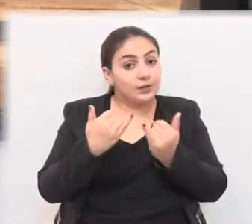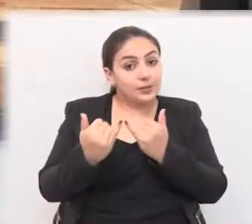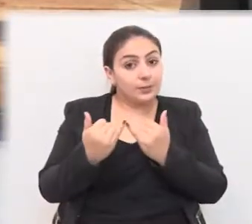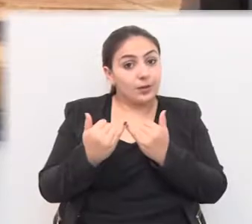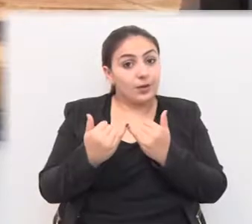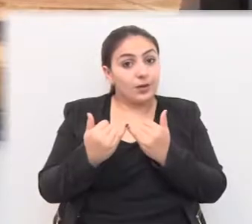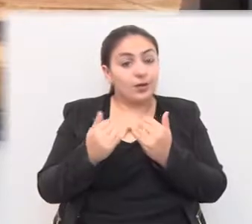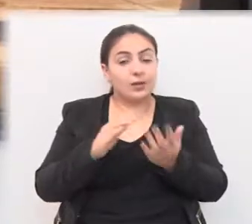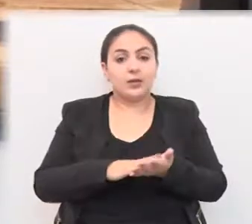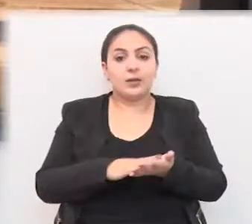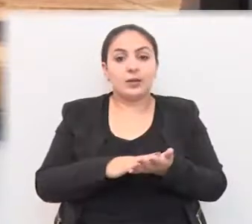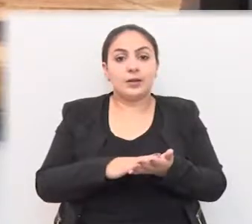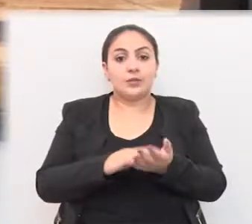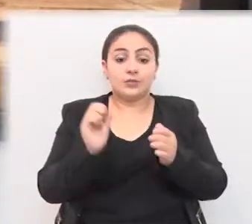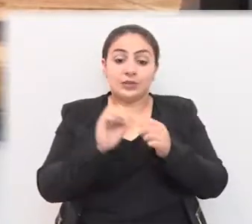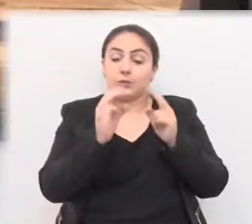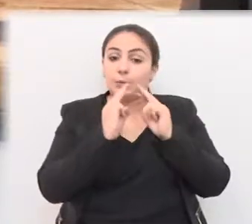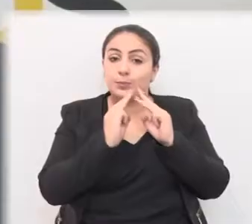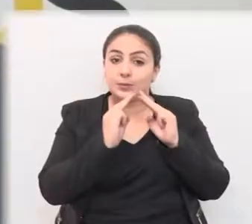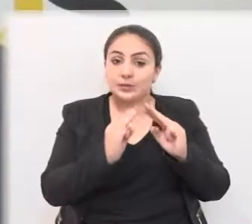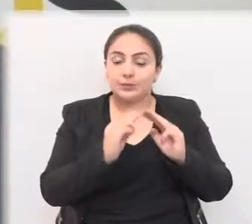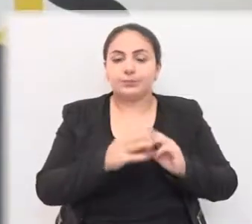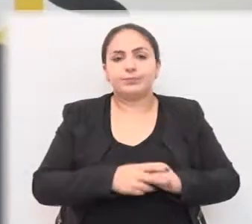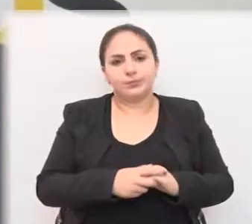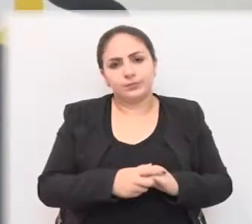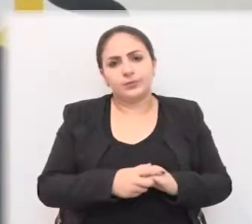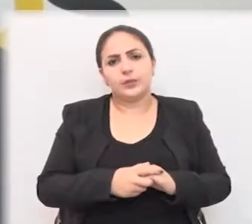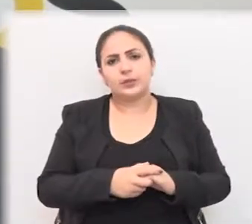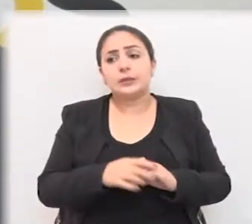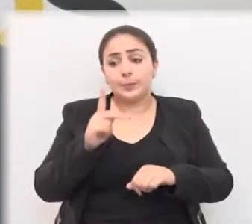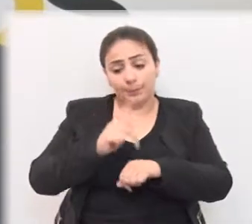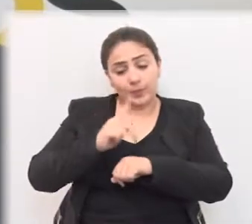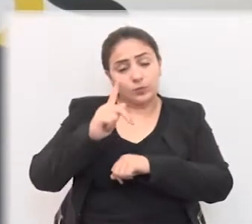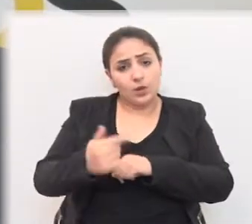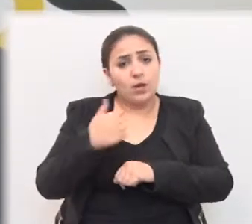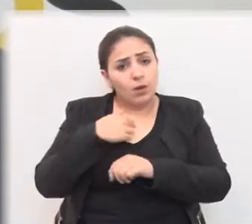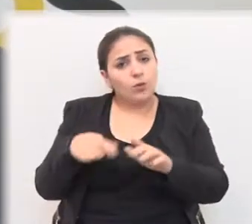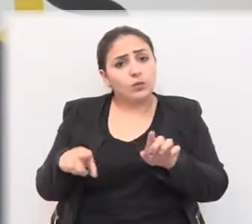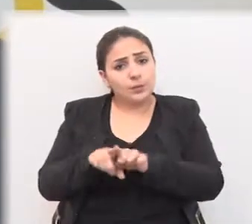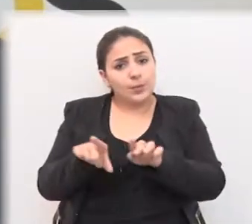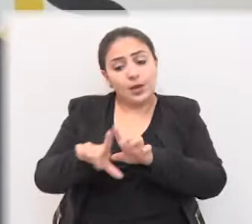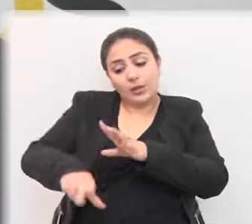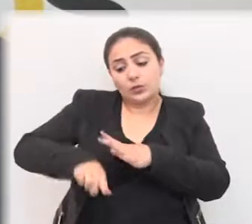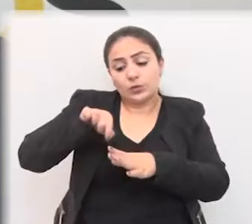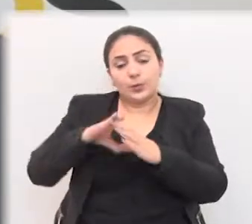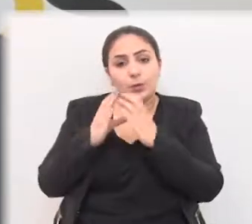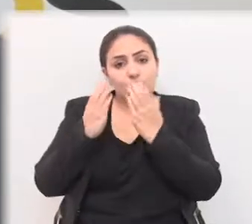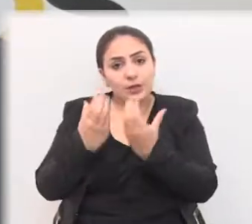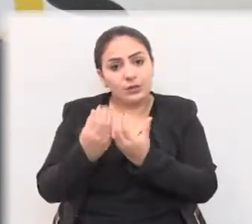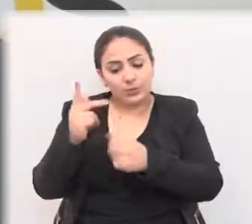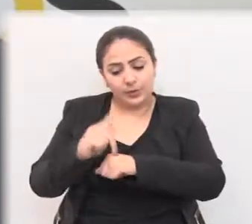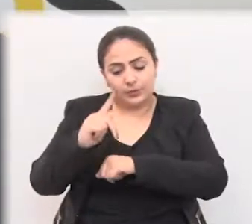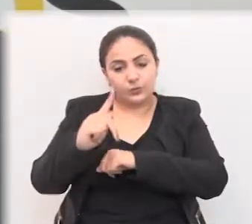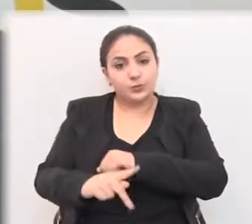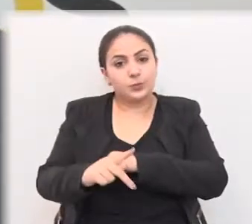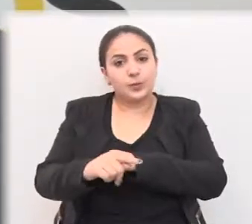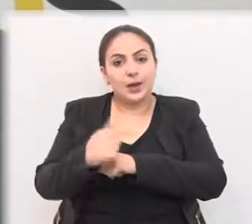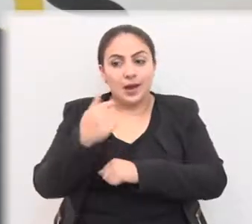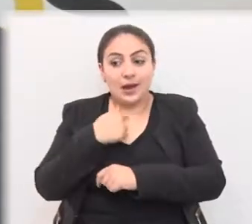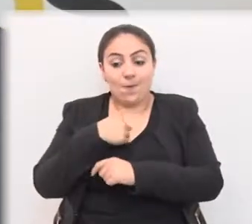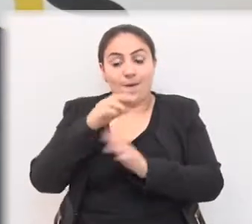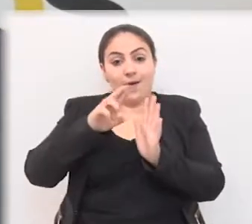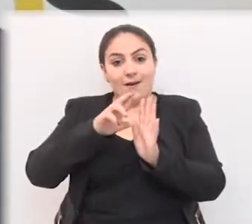exemplo, lançou uma força-tarefa. Além de deputado de Passo Fundo, eu também fui escolhido pela comunidade de Passo Fundo para